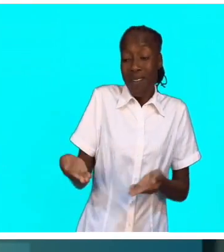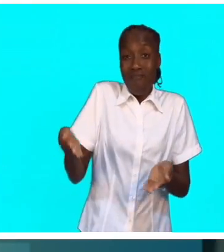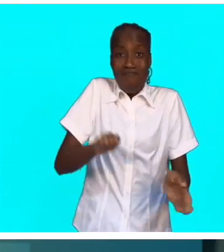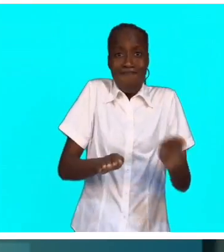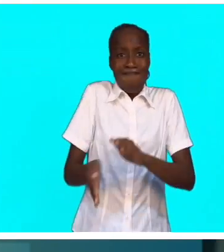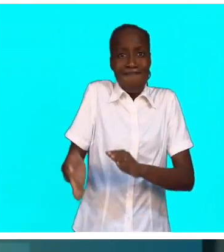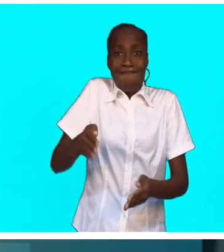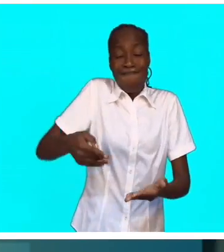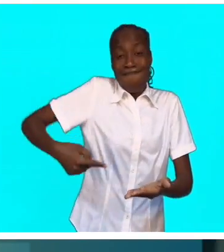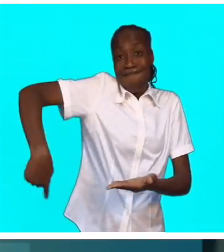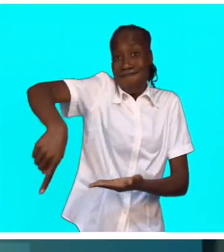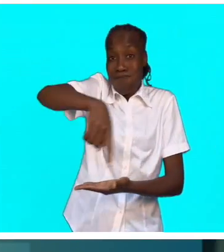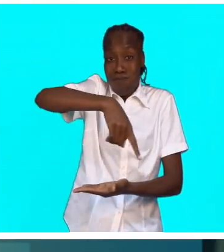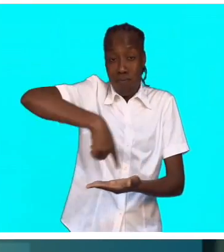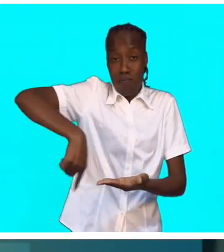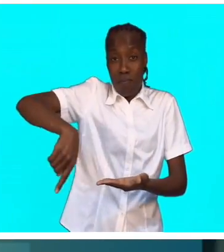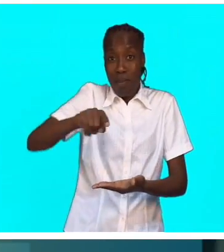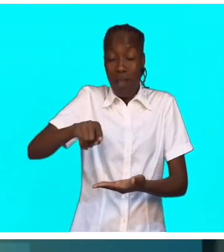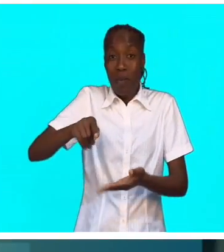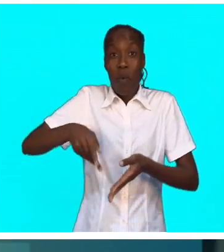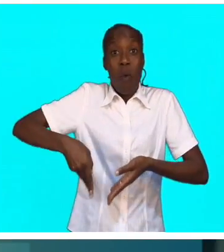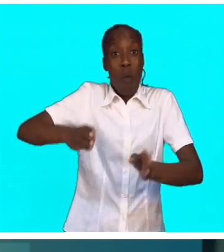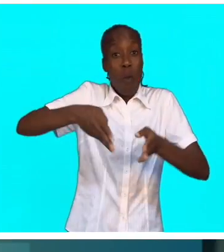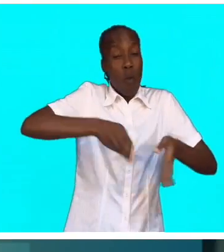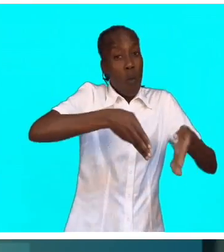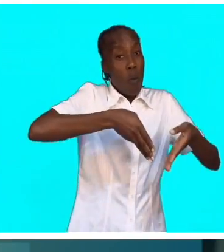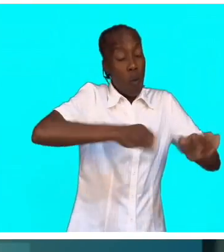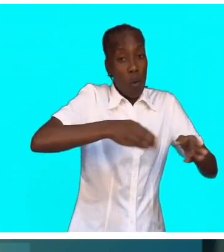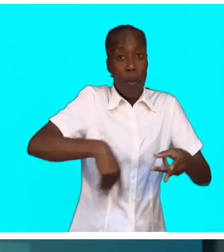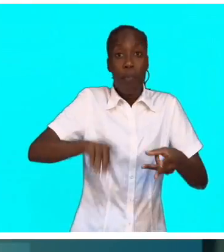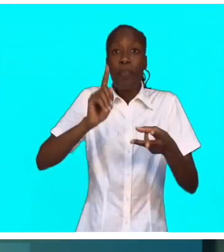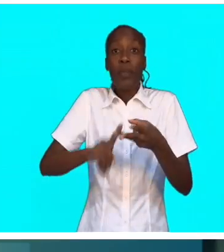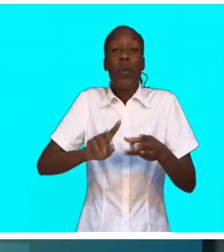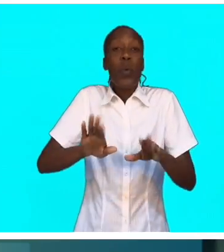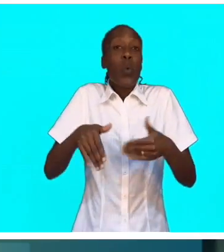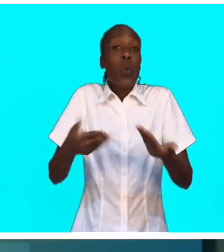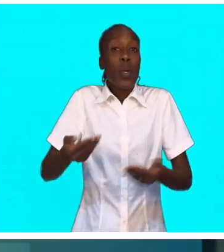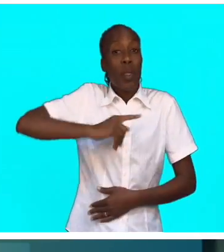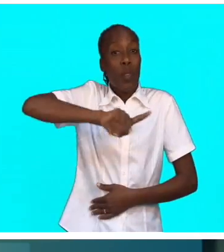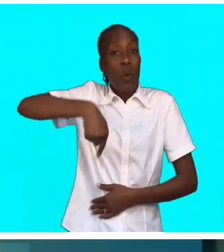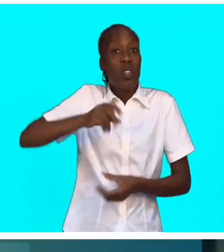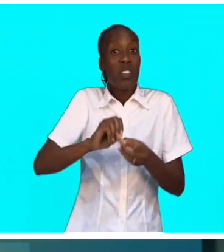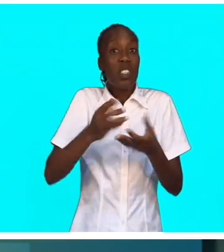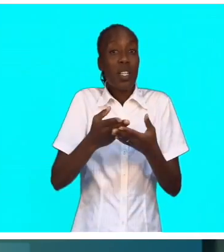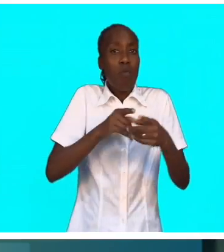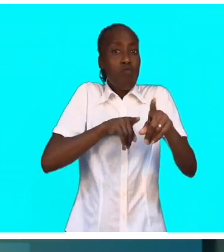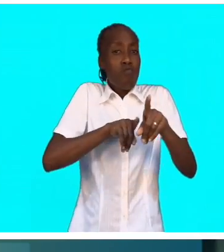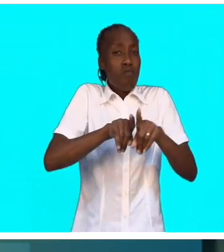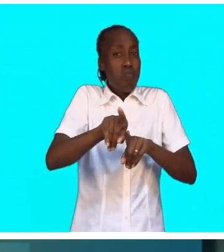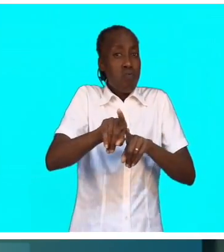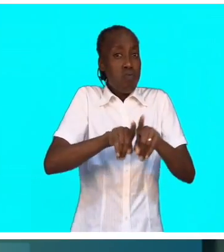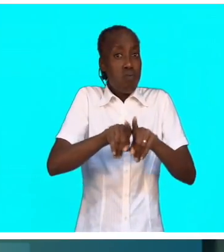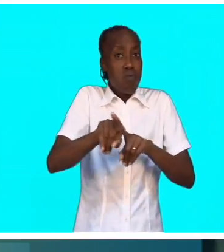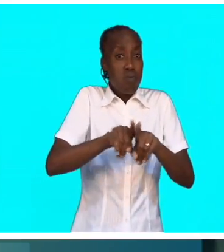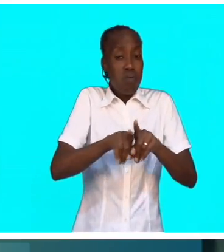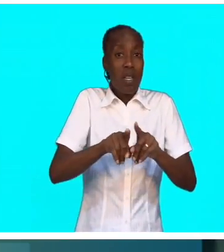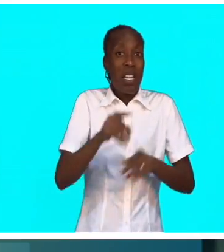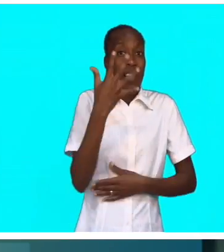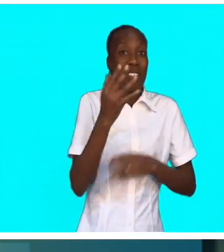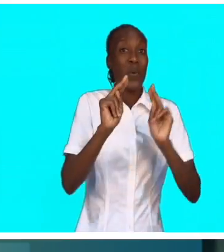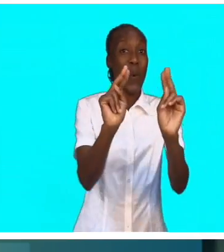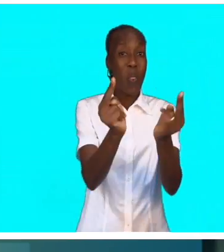para além do tapamento destes buracos ou destas carteiras, o que nós fizemos foi lançar o concurso para a construção de